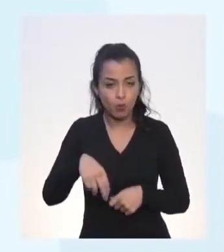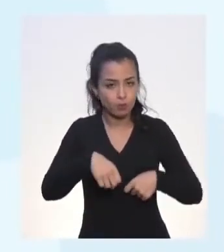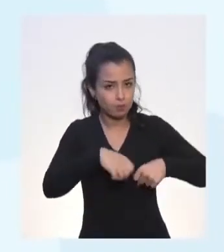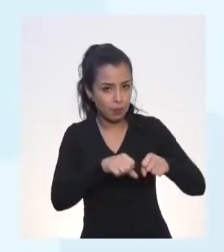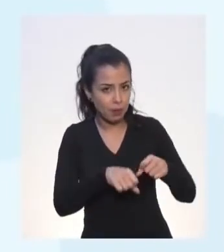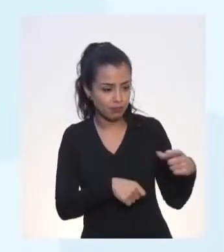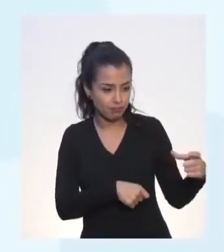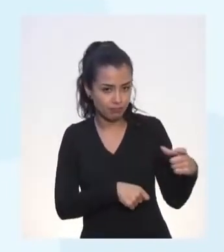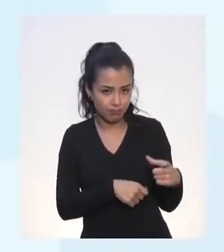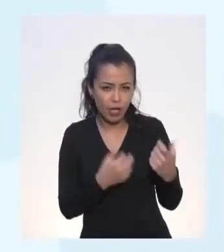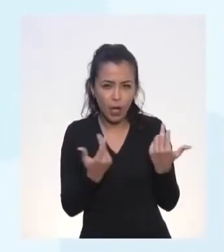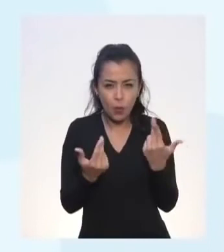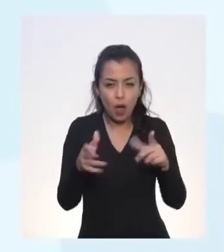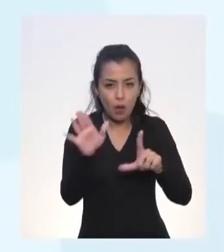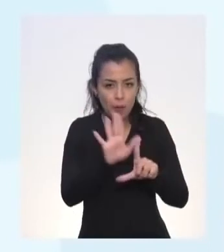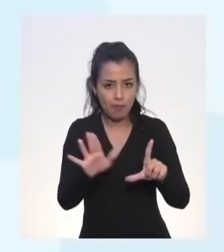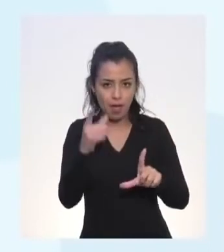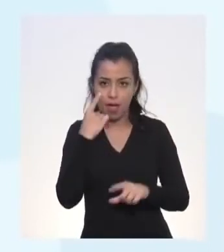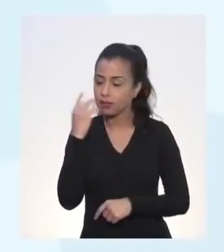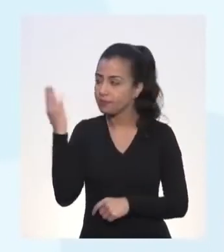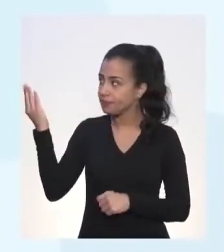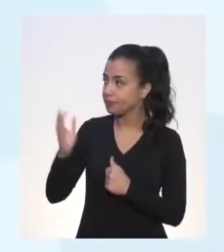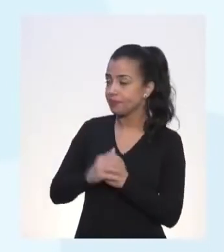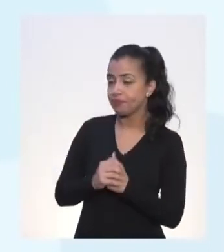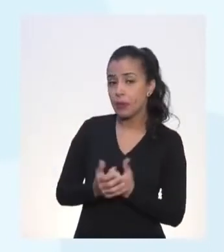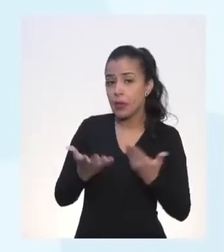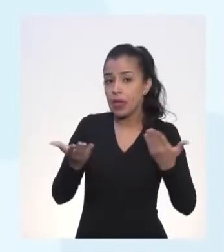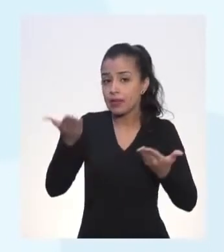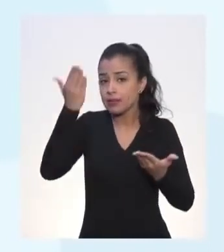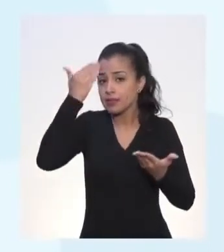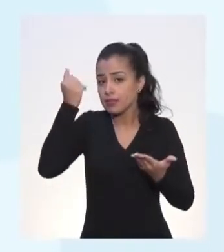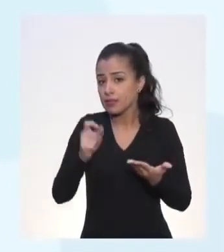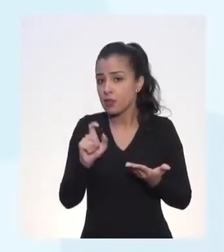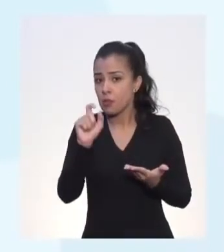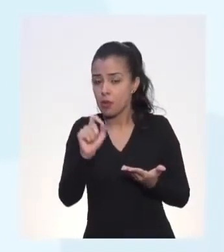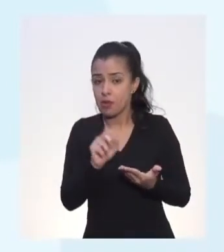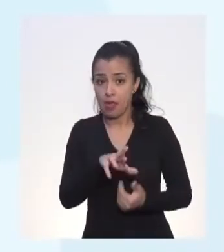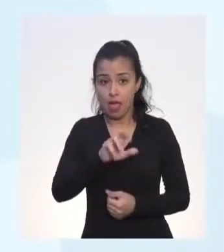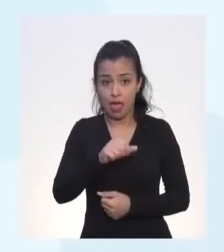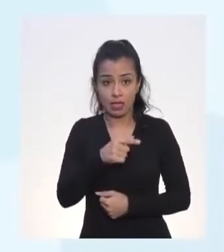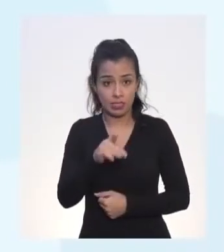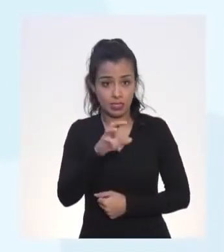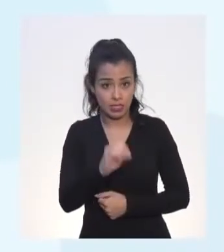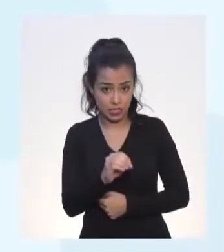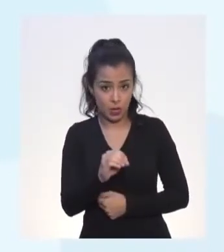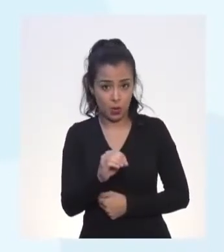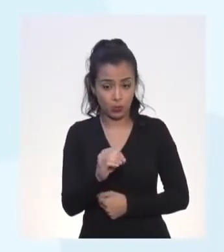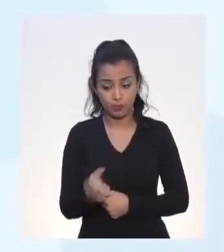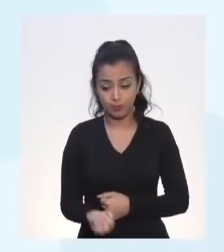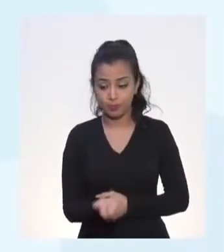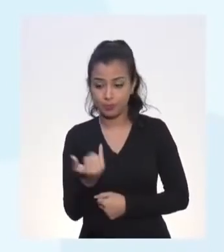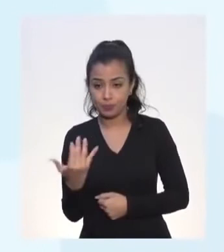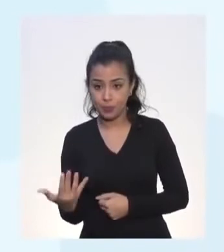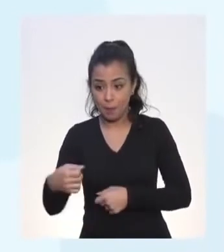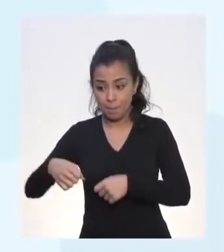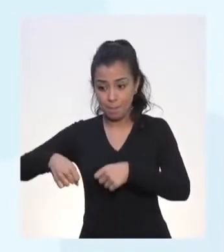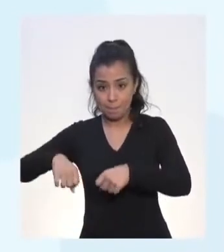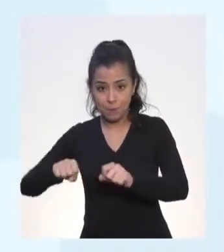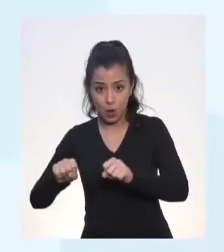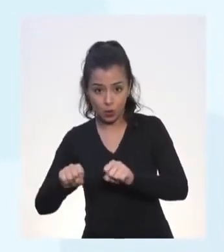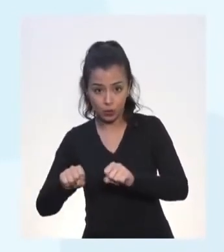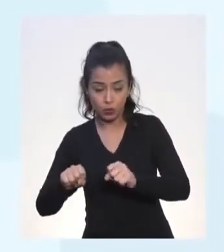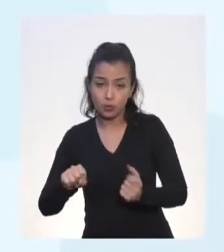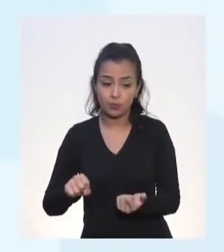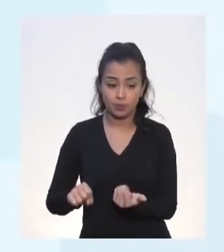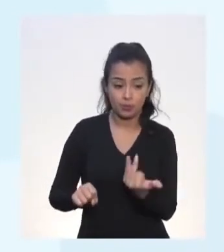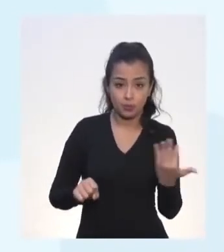Tudo bem? Tá ok? O que a gente quer saber, Tony? Qual é a razão de motos em relação ao